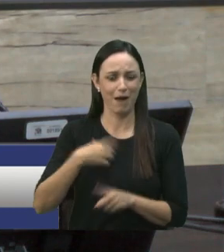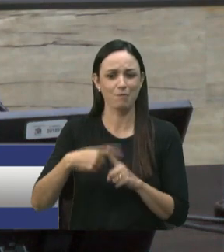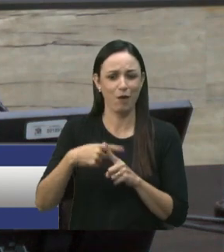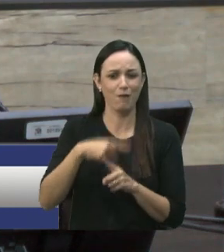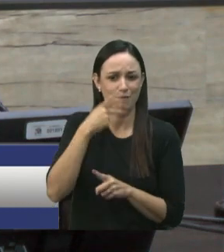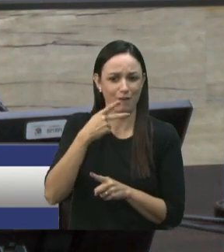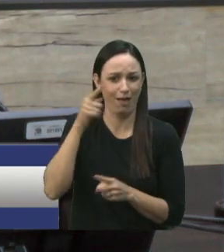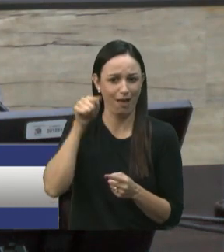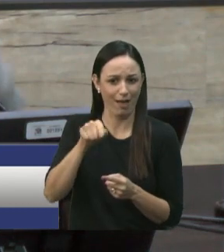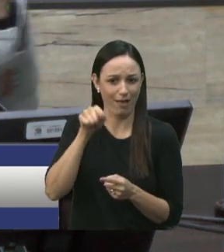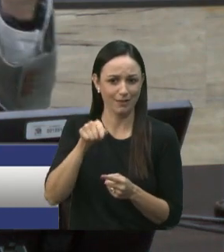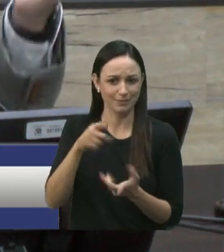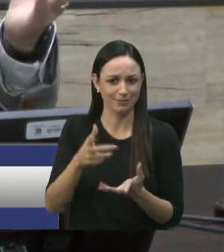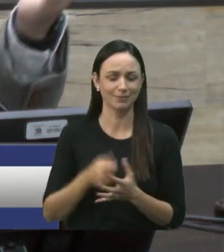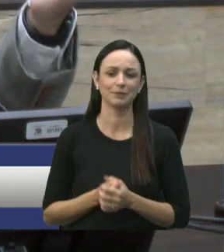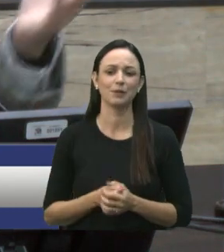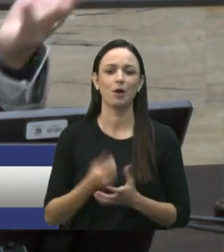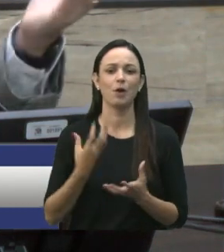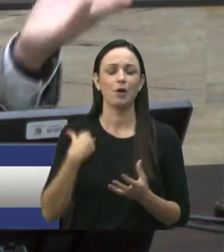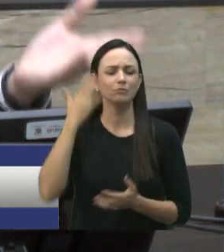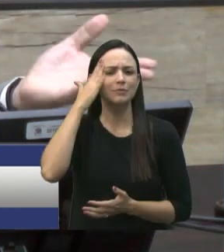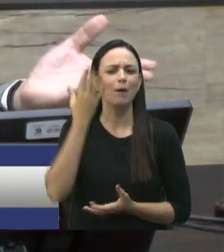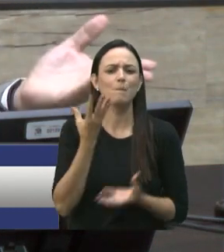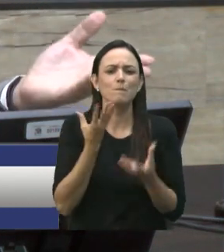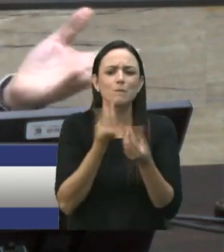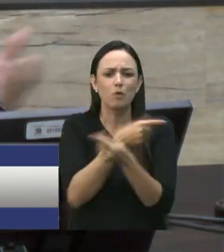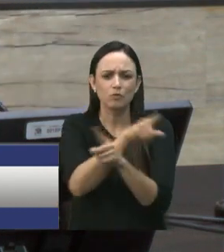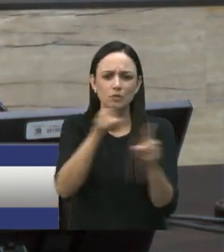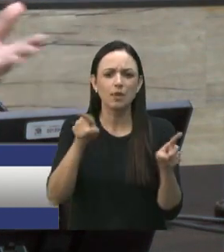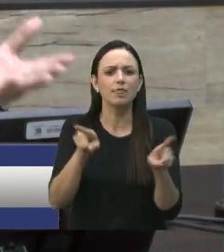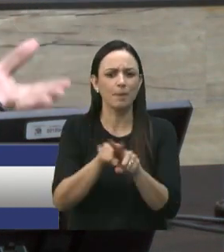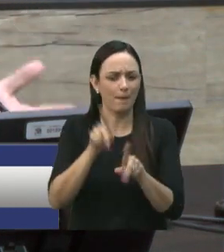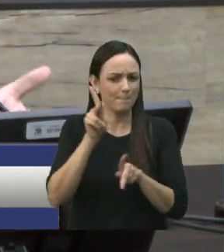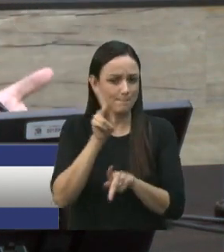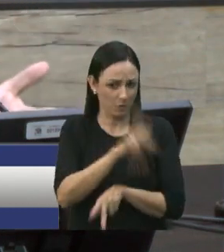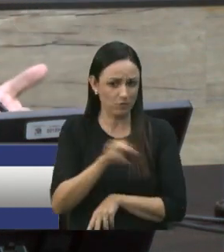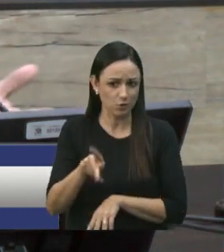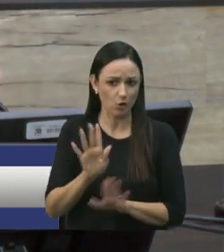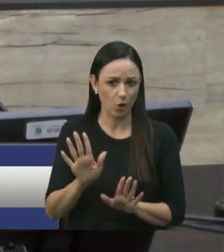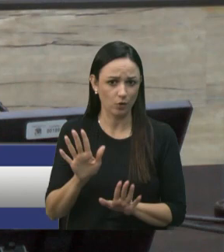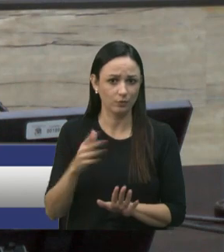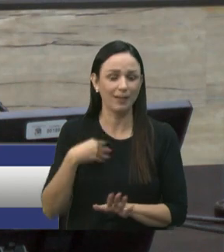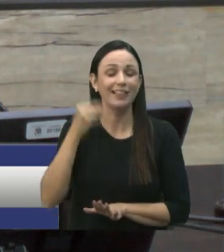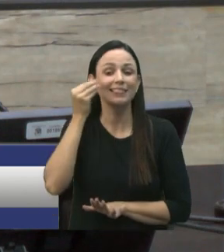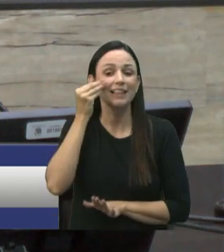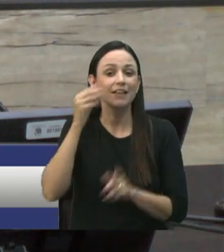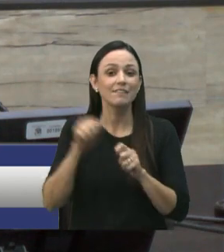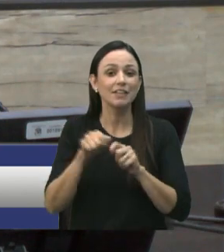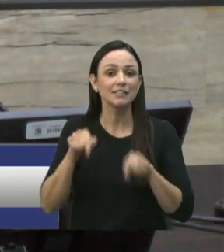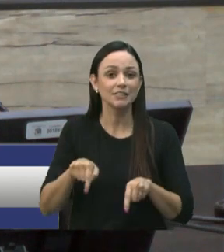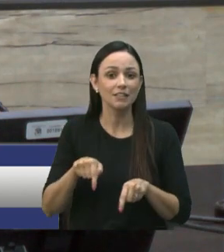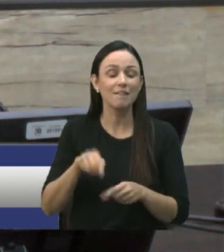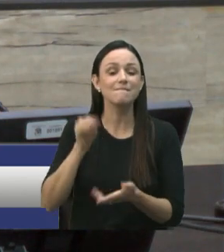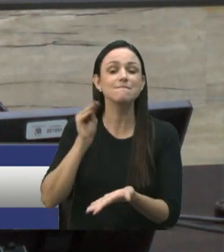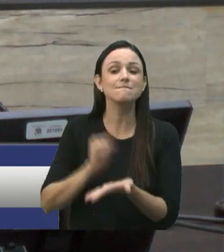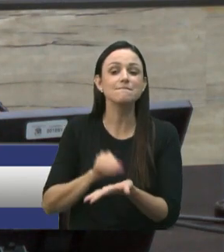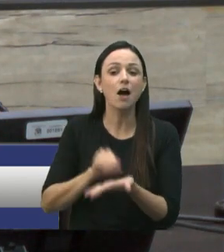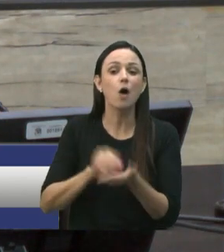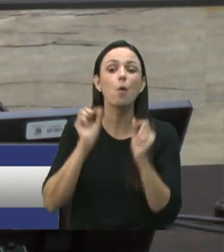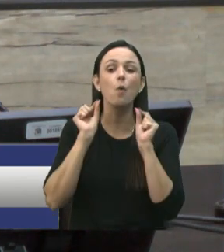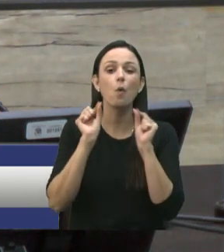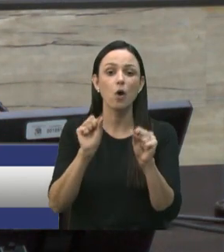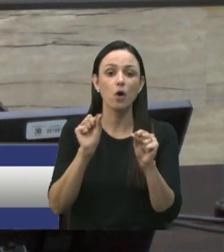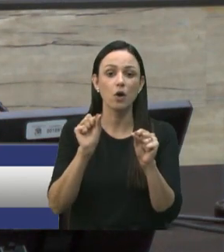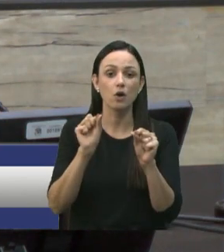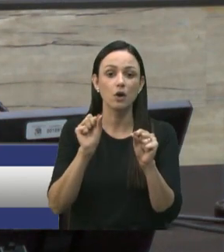tá? Então, eu sei que muitos de vocês também são professores. É o que a gente está tentando fazer aqui. Falta visão